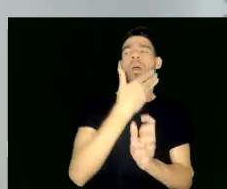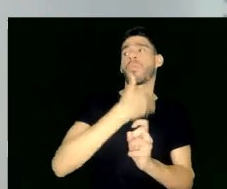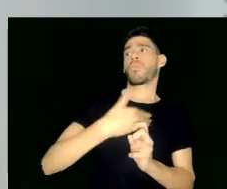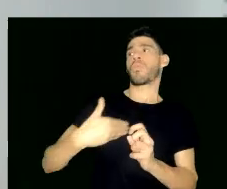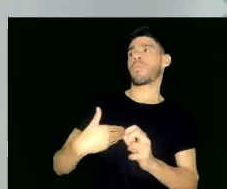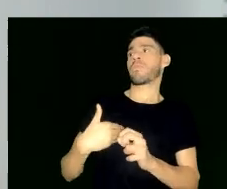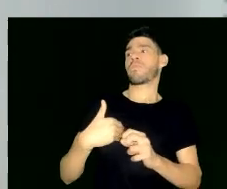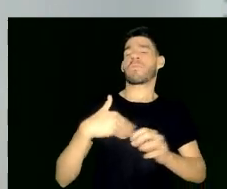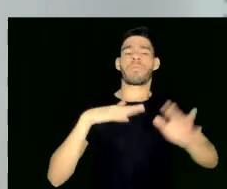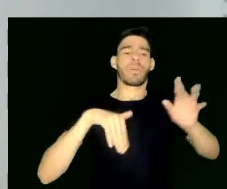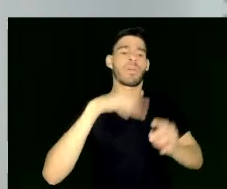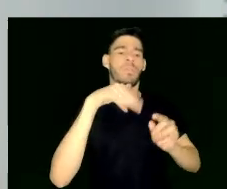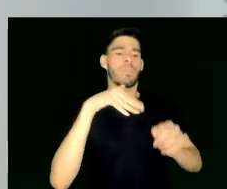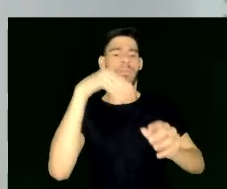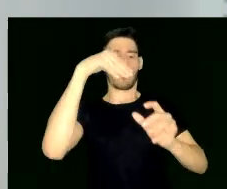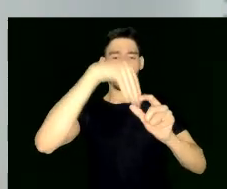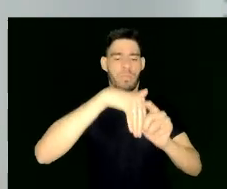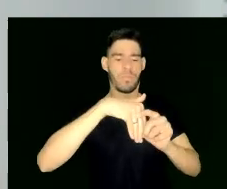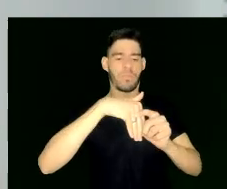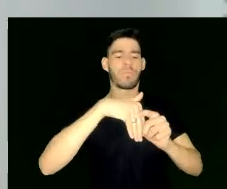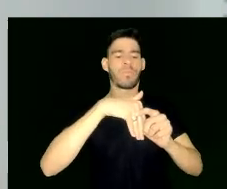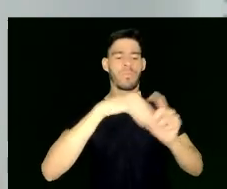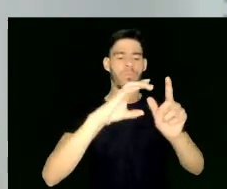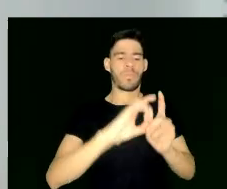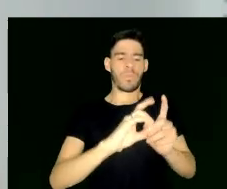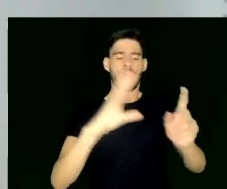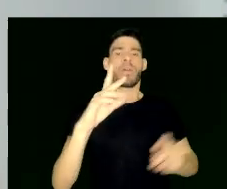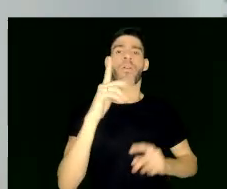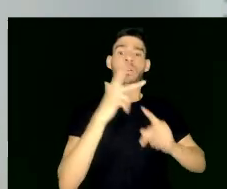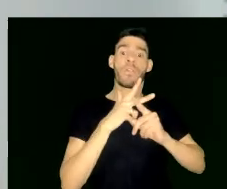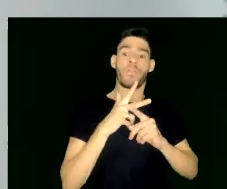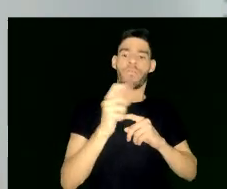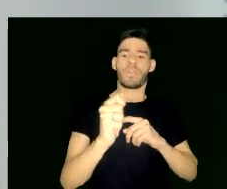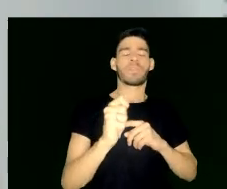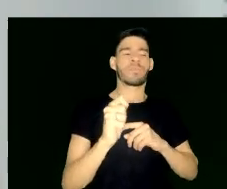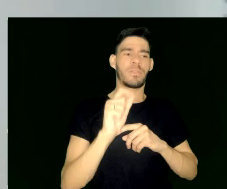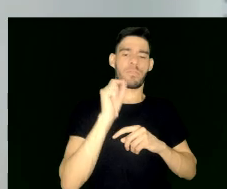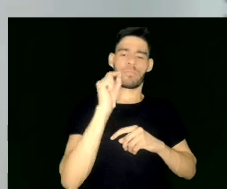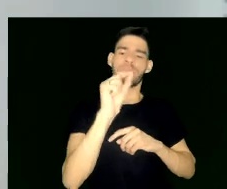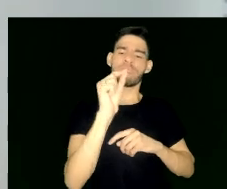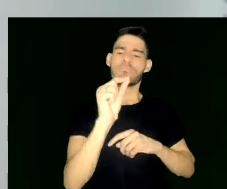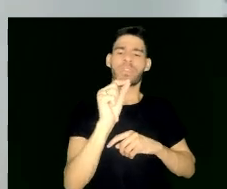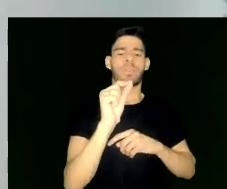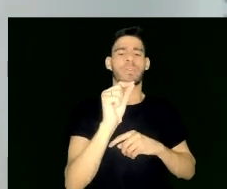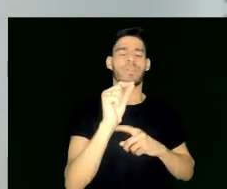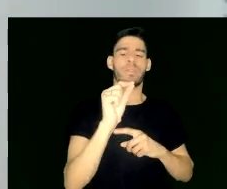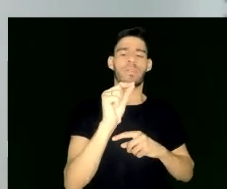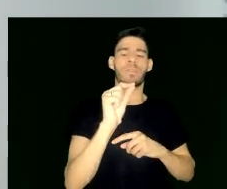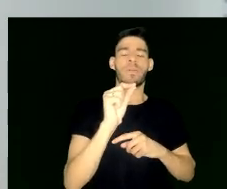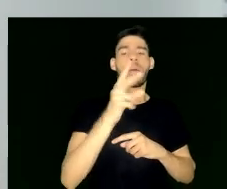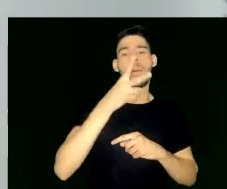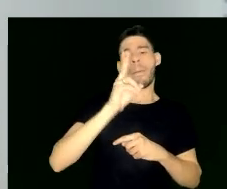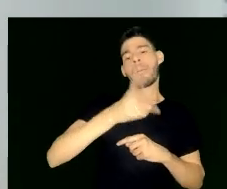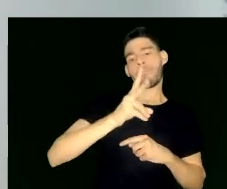para governos, muitas vezes eleitos democraticamente, normalmente eleitos democraticamente, para que esses